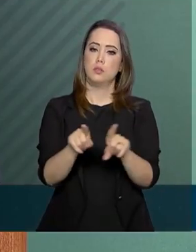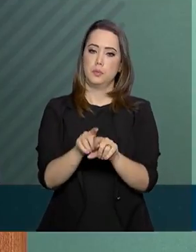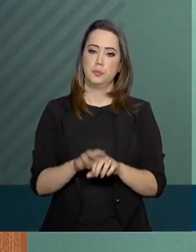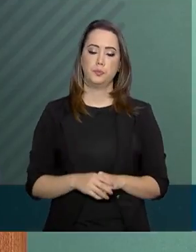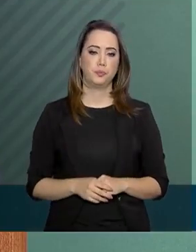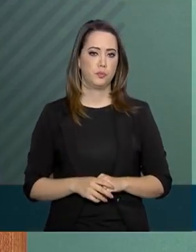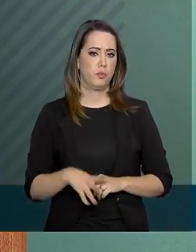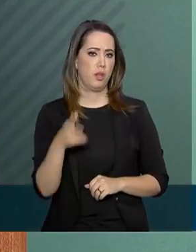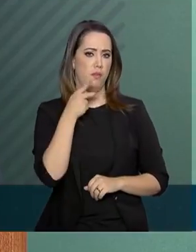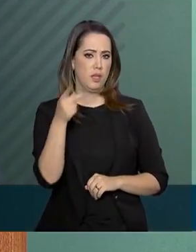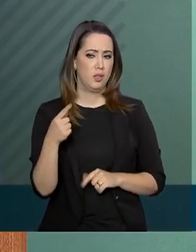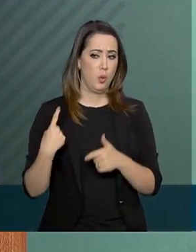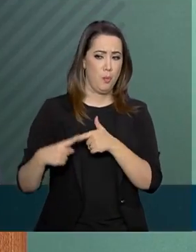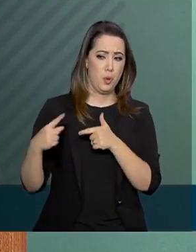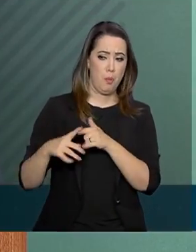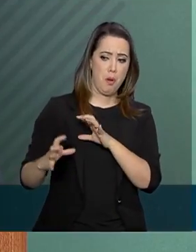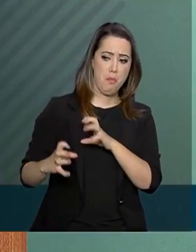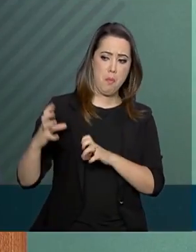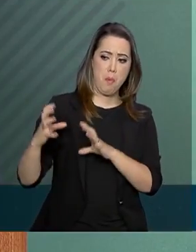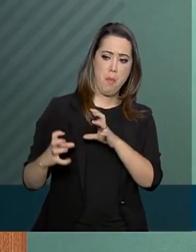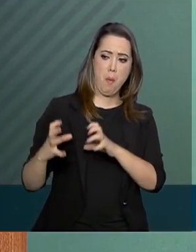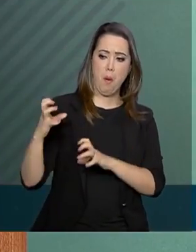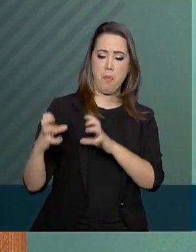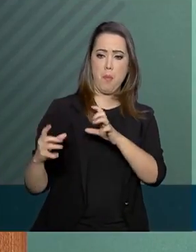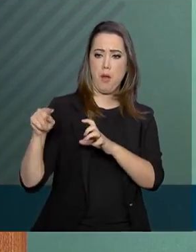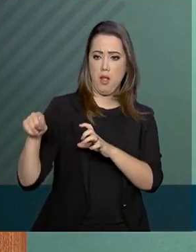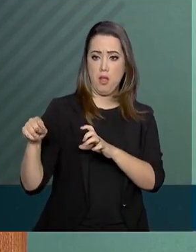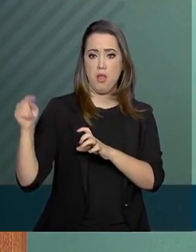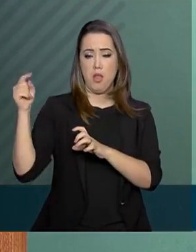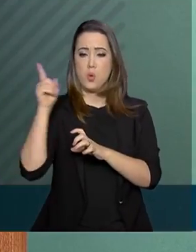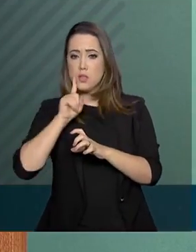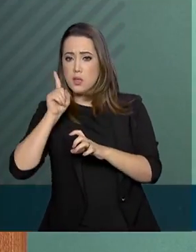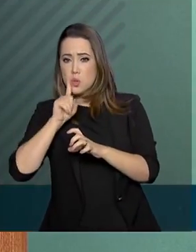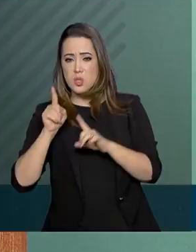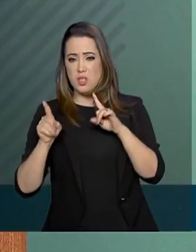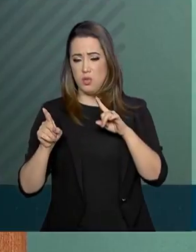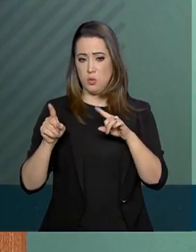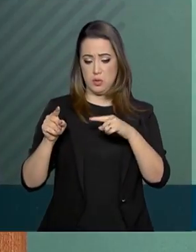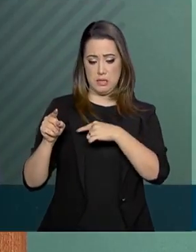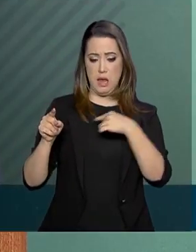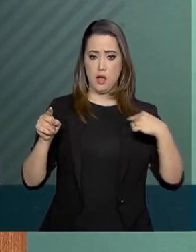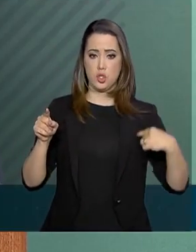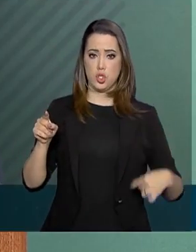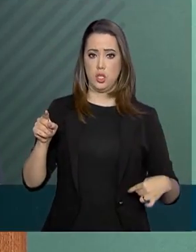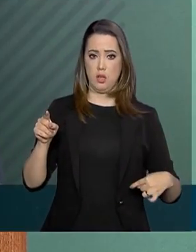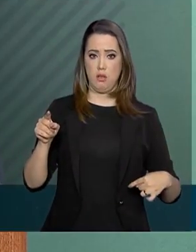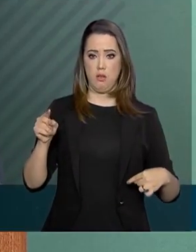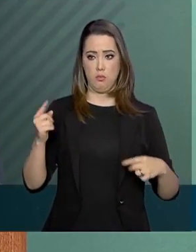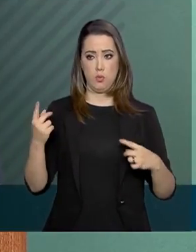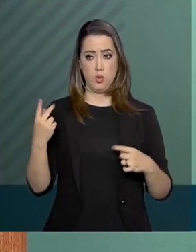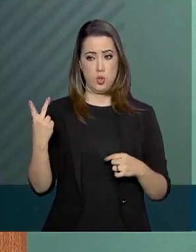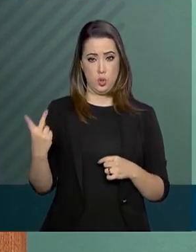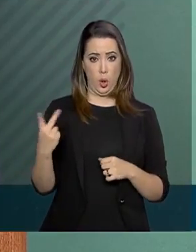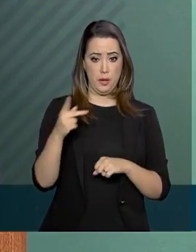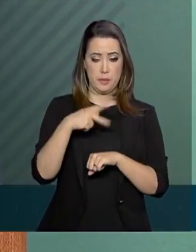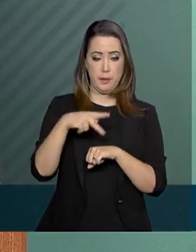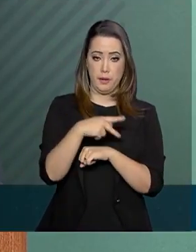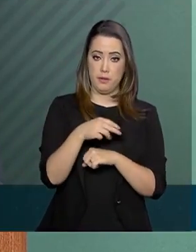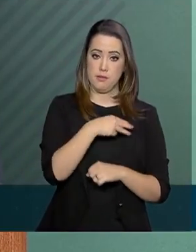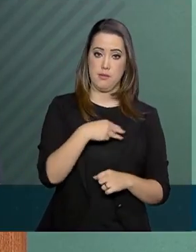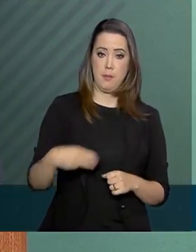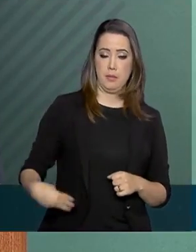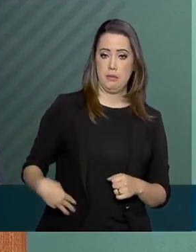guerra comercial entre os estados unidos ea china a ministra destacou que abre aspas